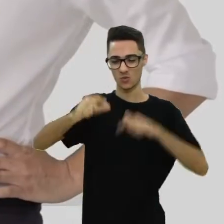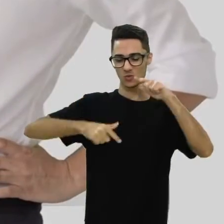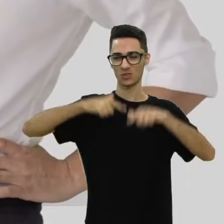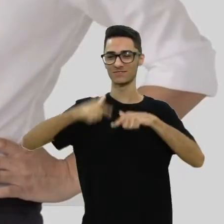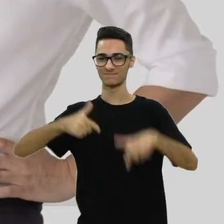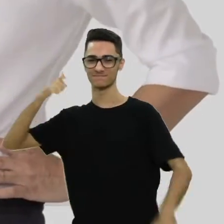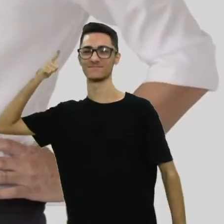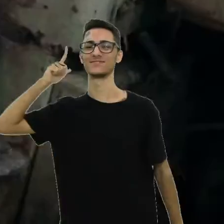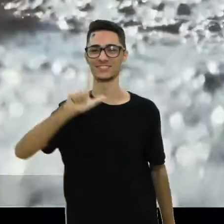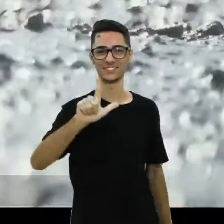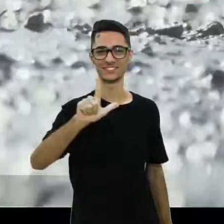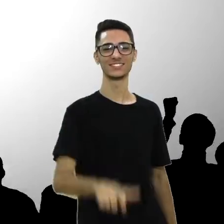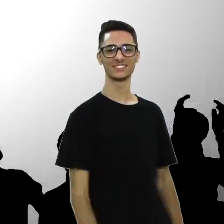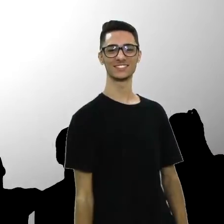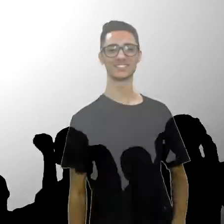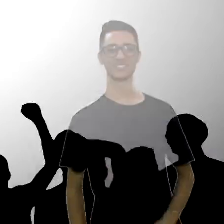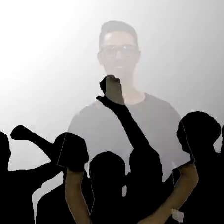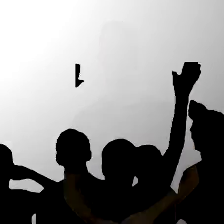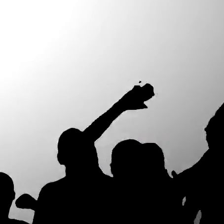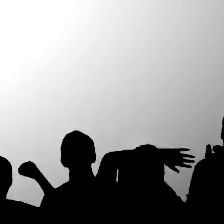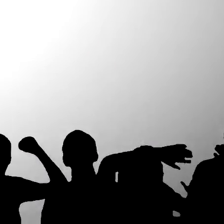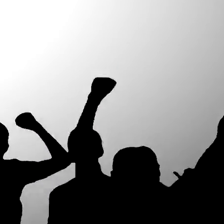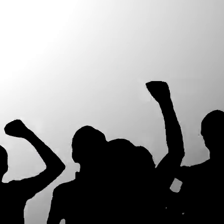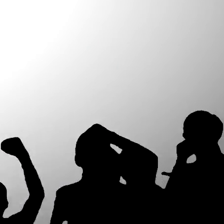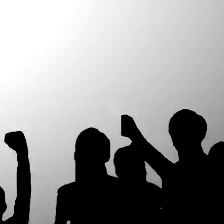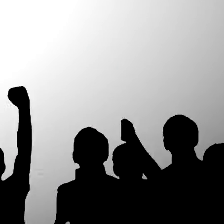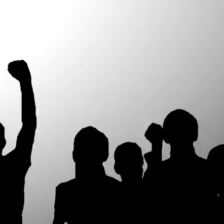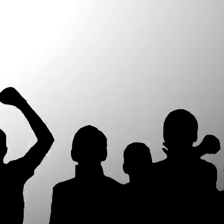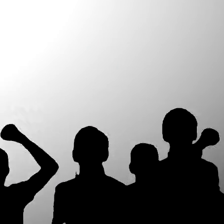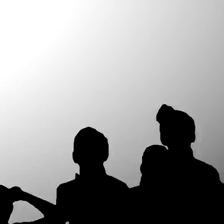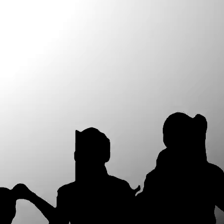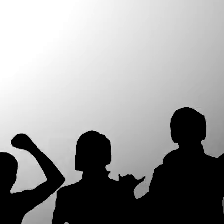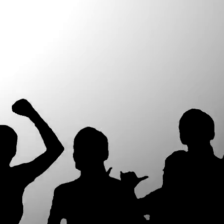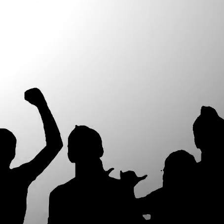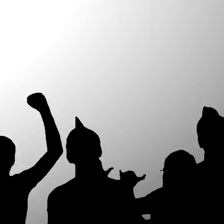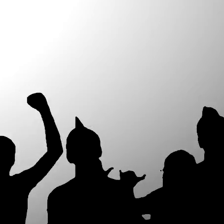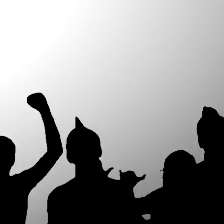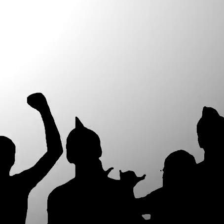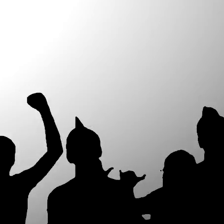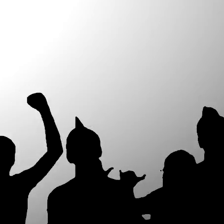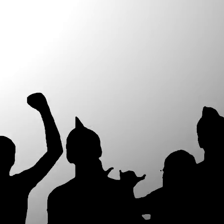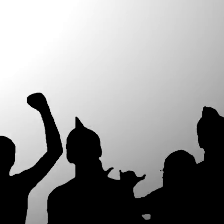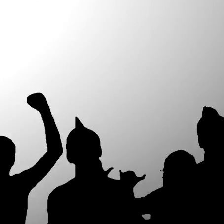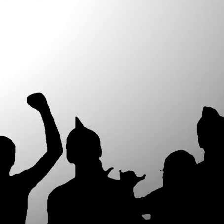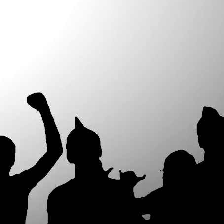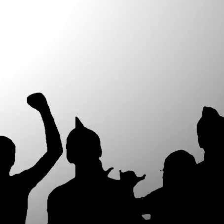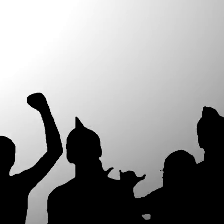experiência para trabalhar. Eliseu Prefeito, 45.